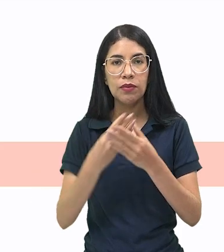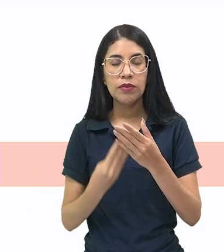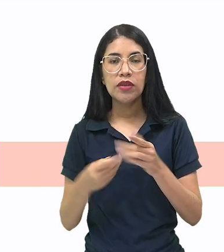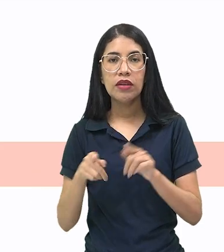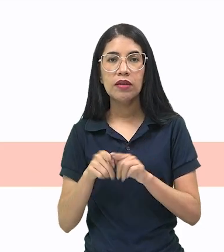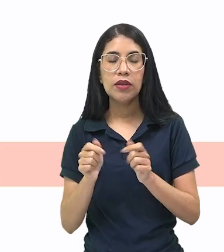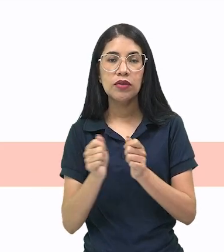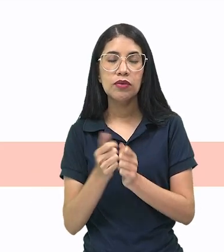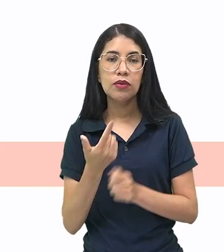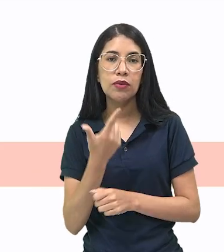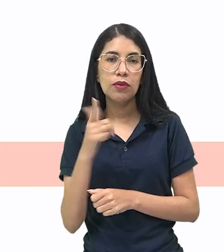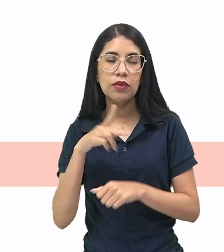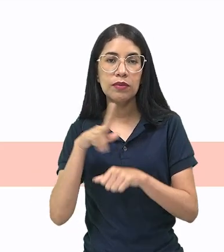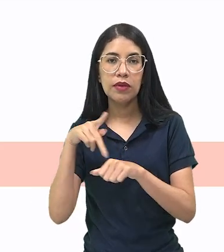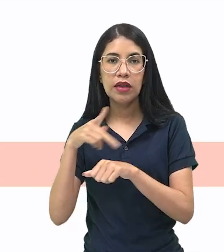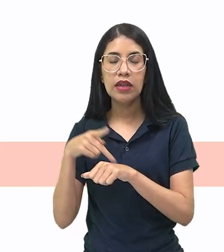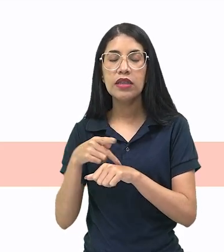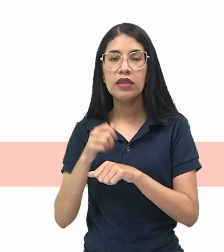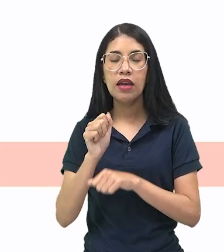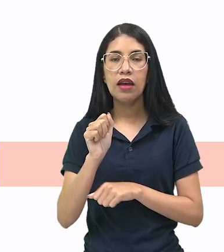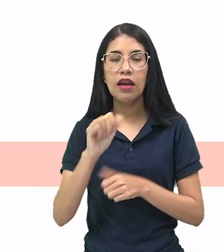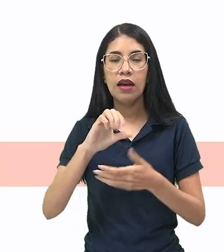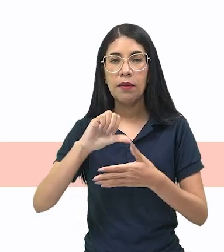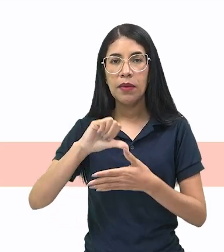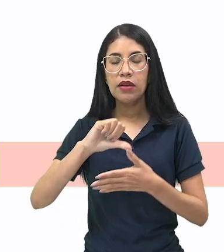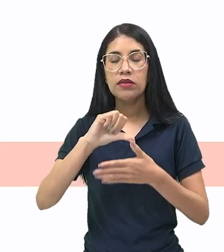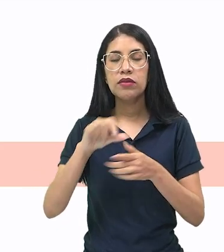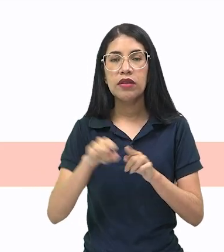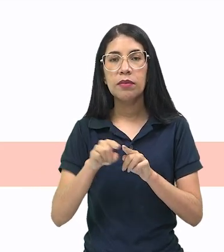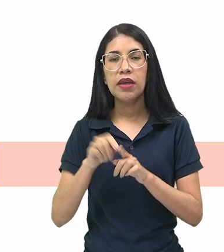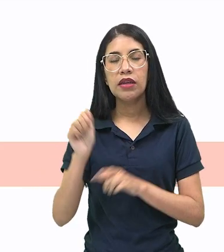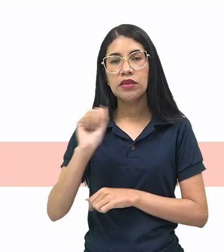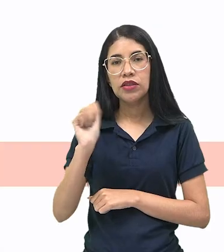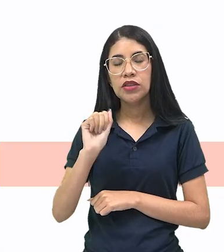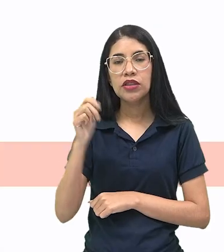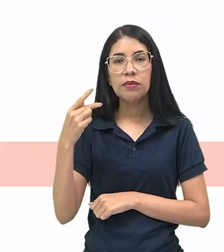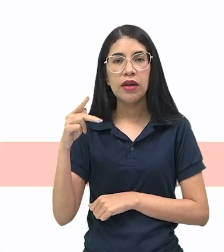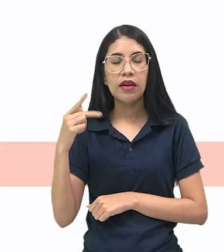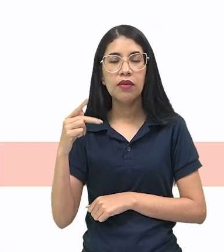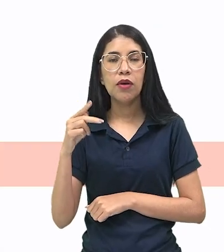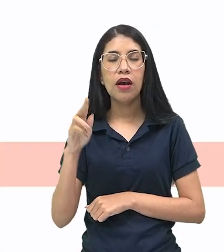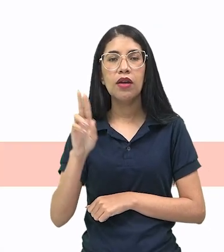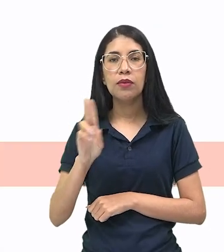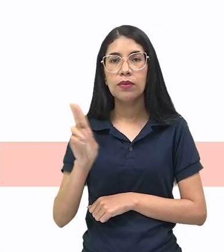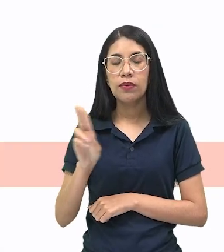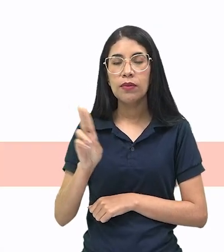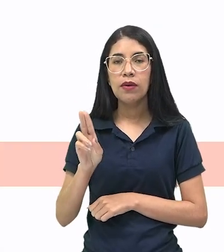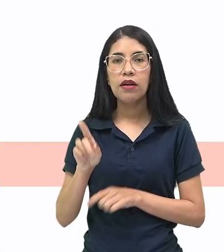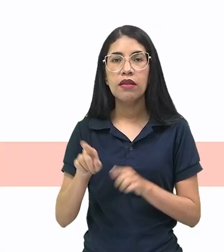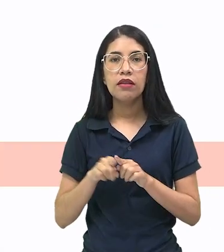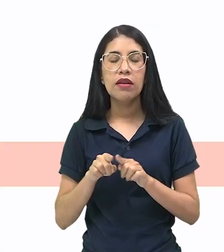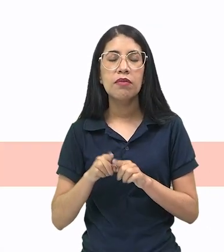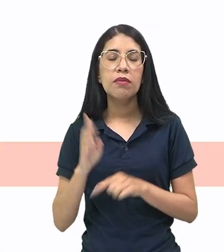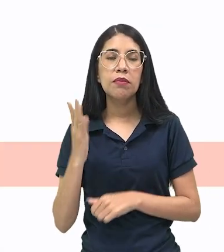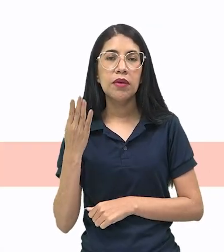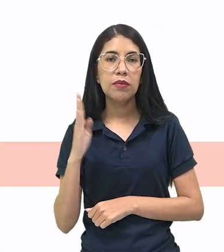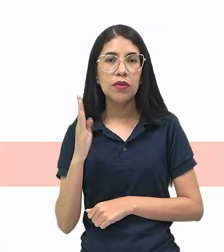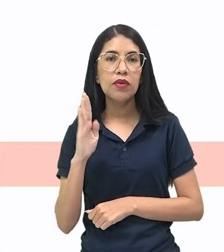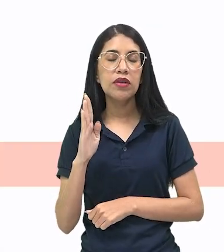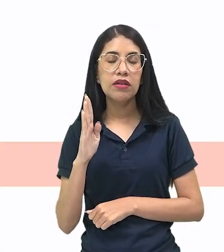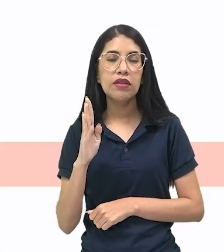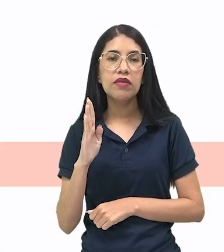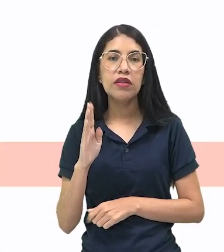né? Juntamente com outros países da América do Sul, como, por exemplo, a Argentina, Paraguai, Uruguai. Temos também a Bolívia, que